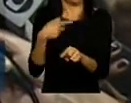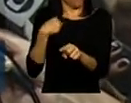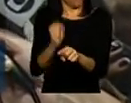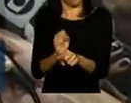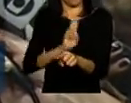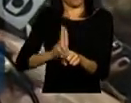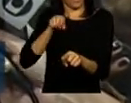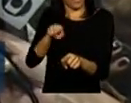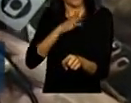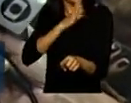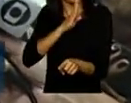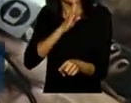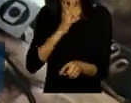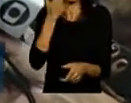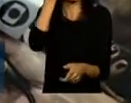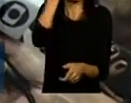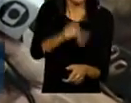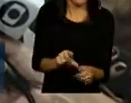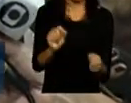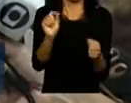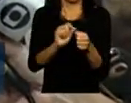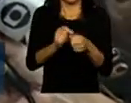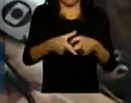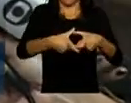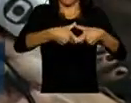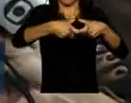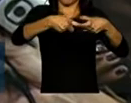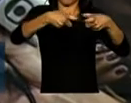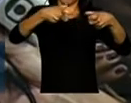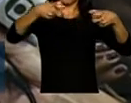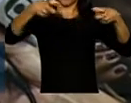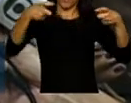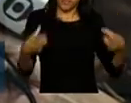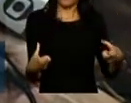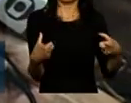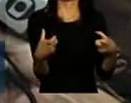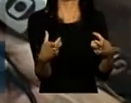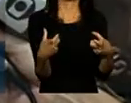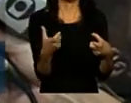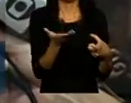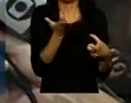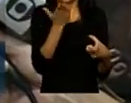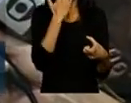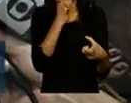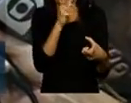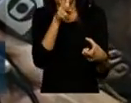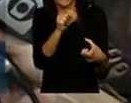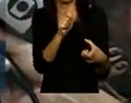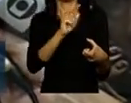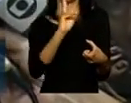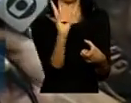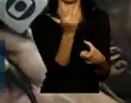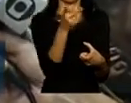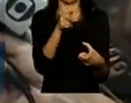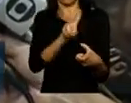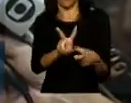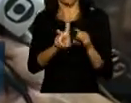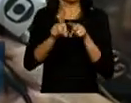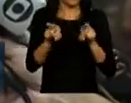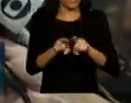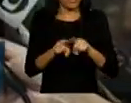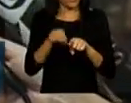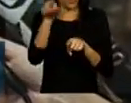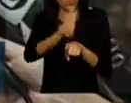essa tecnologia para fazer uma vacina ainda mais Ampla que possa cobrir maior número de tipos do HPV e posso usar